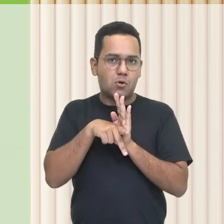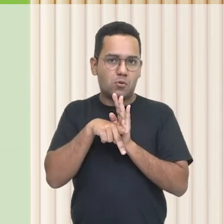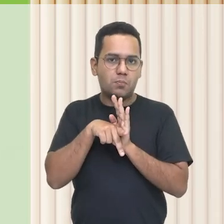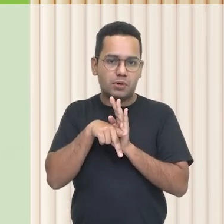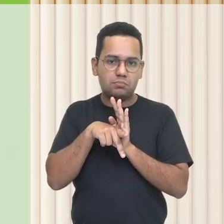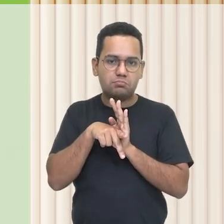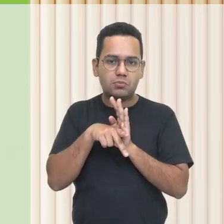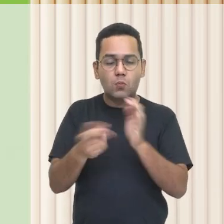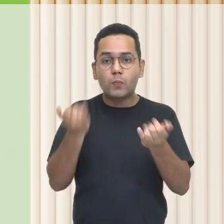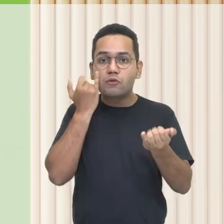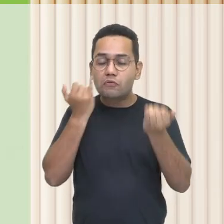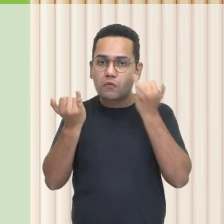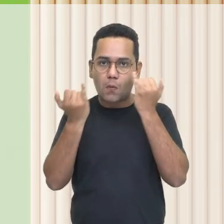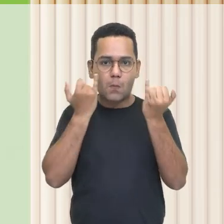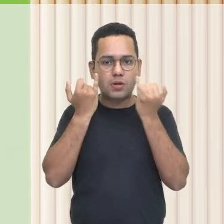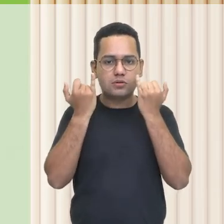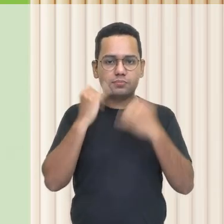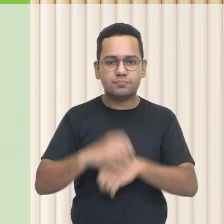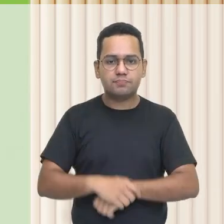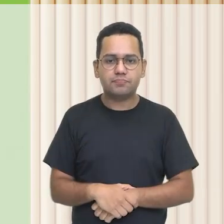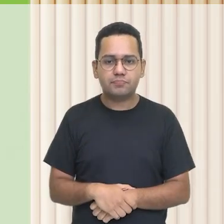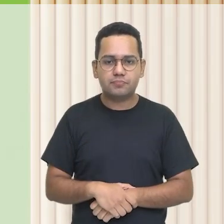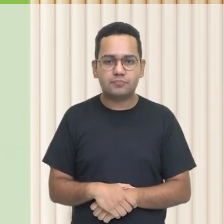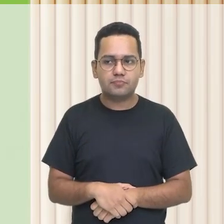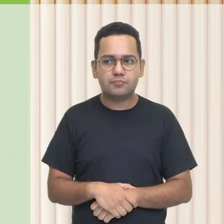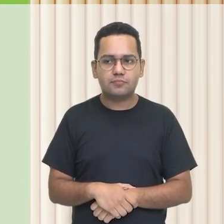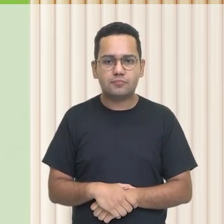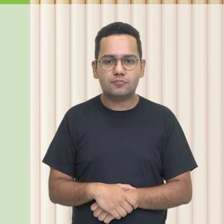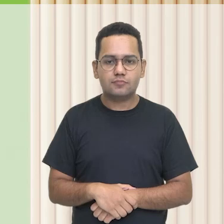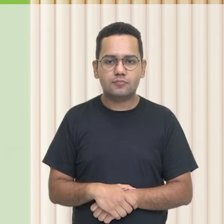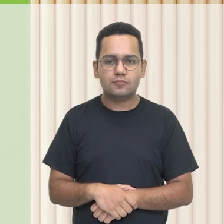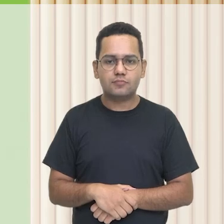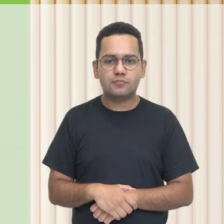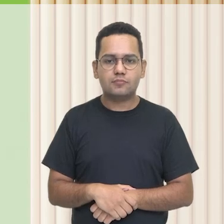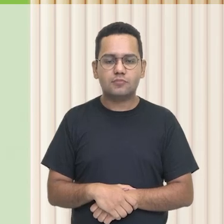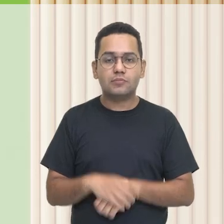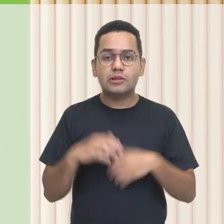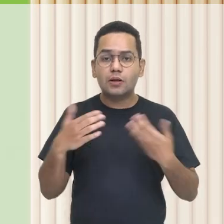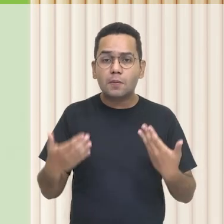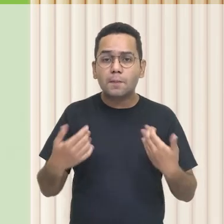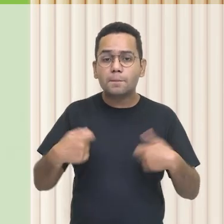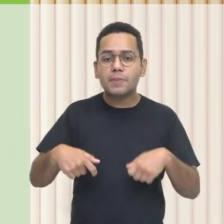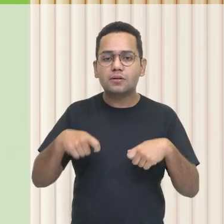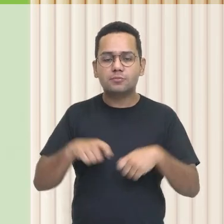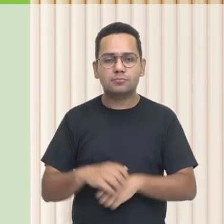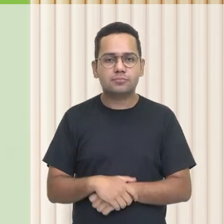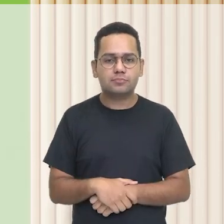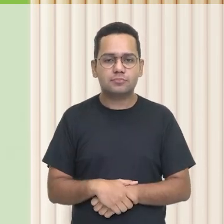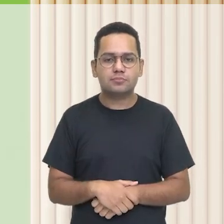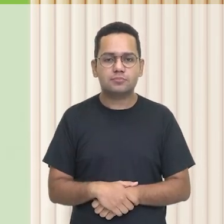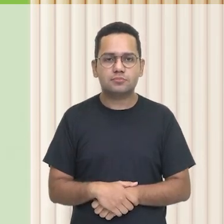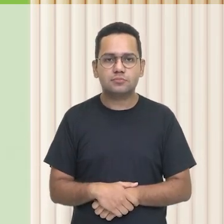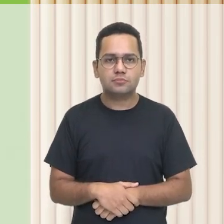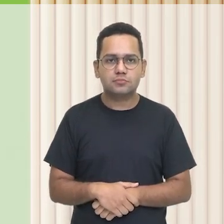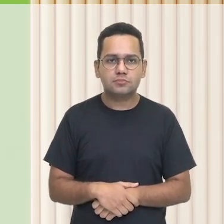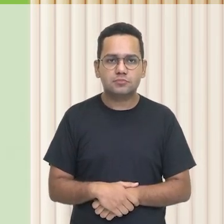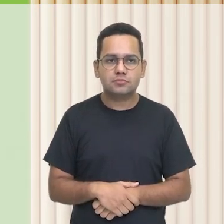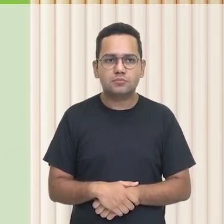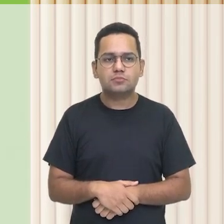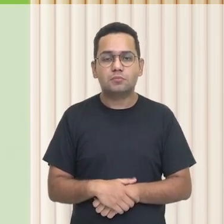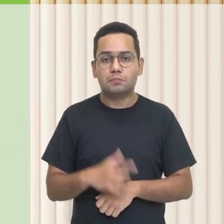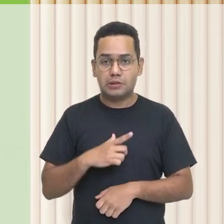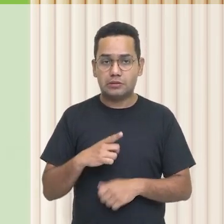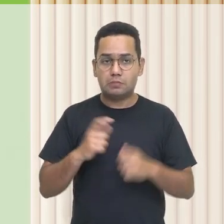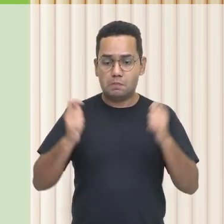possui e deixa aí Claro que ele tem que ter esses indivíduos tem que ter a capacidade de cruzar entre